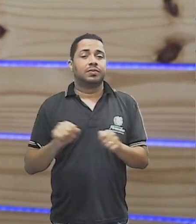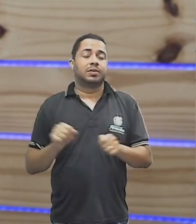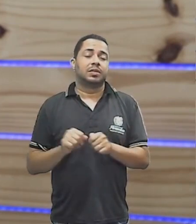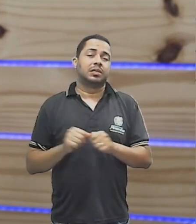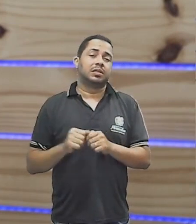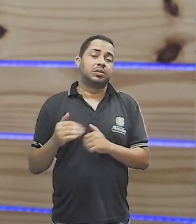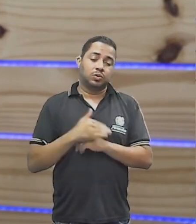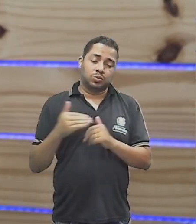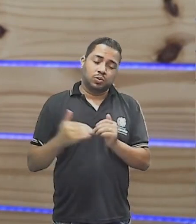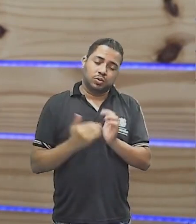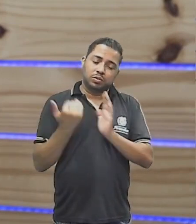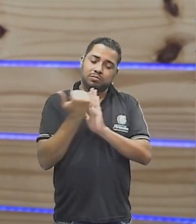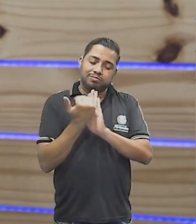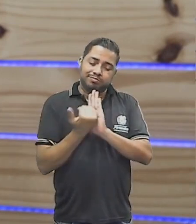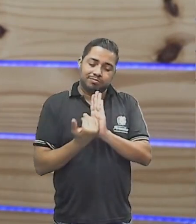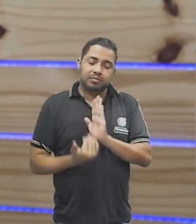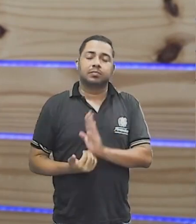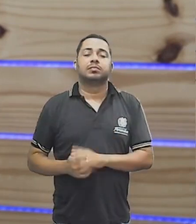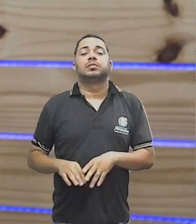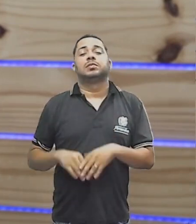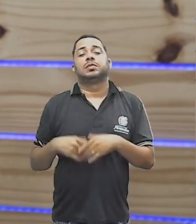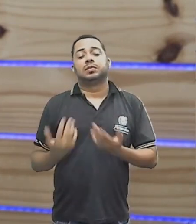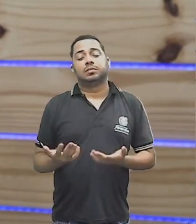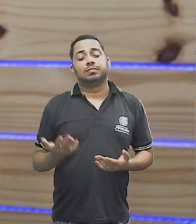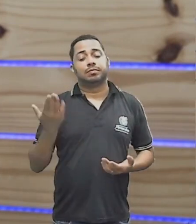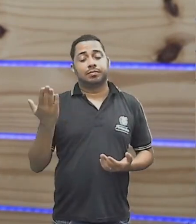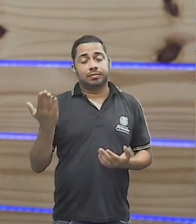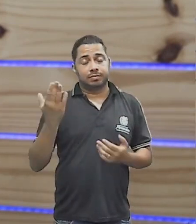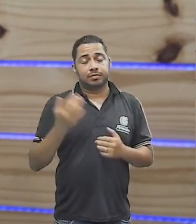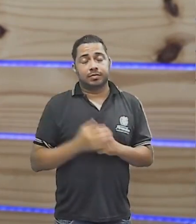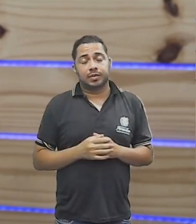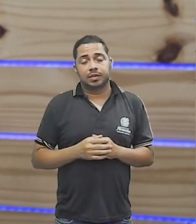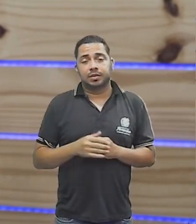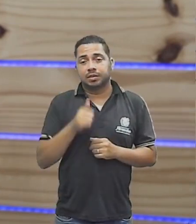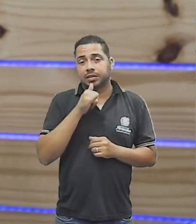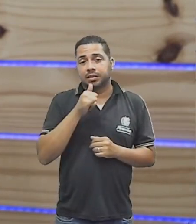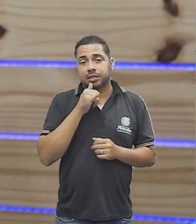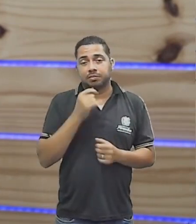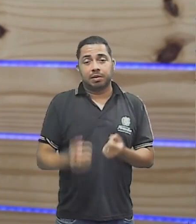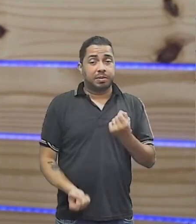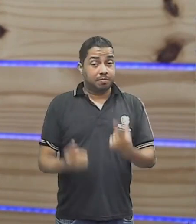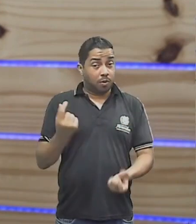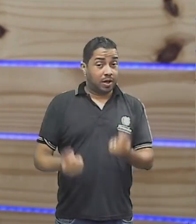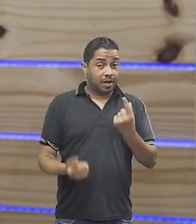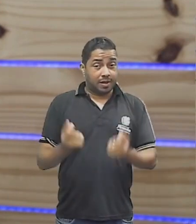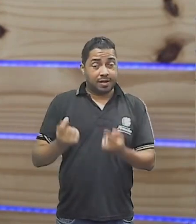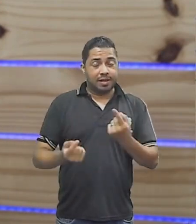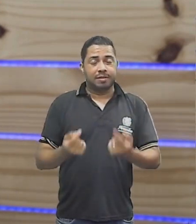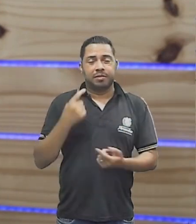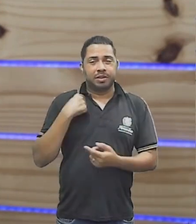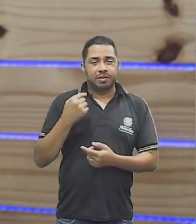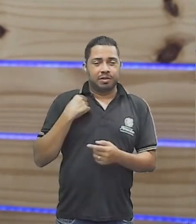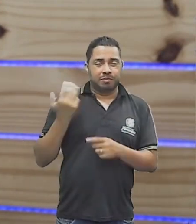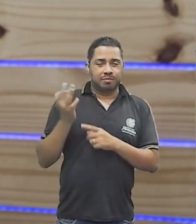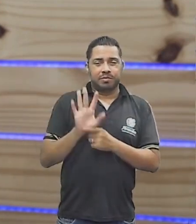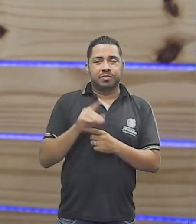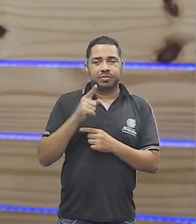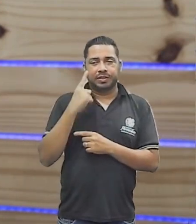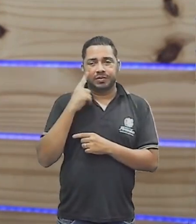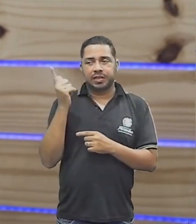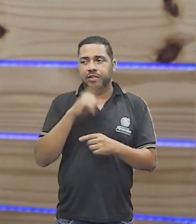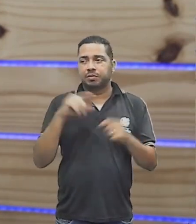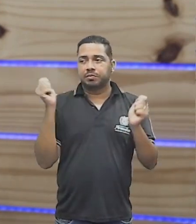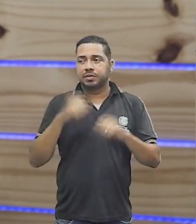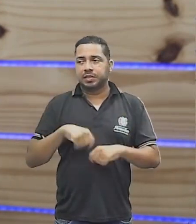um cronograma. E aí, esse exemplo da pipoca do Valdir eu trouxe justamente para vocês verem que é